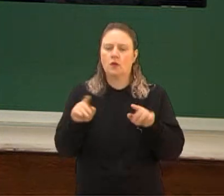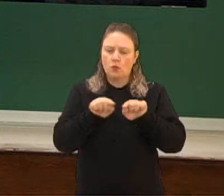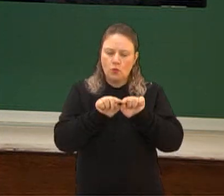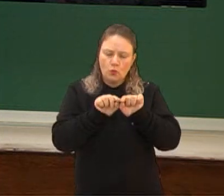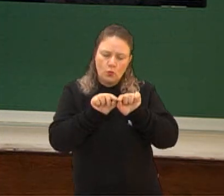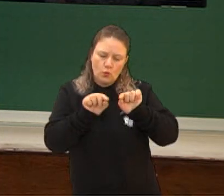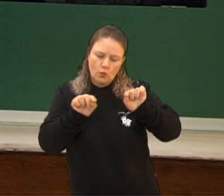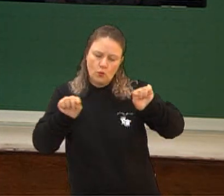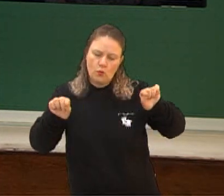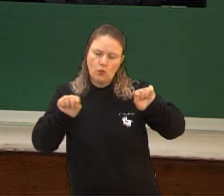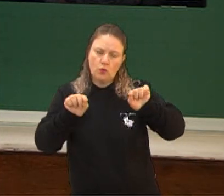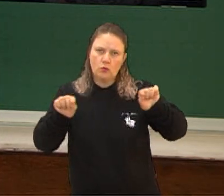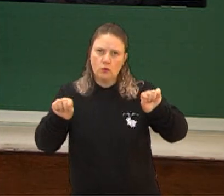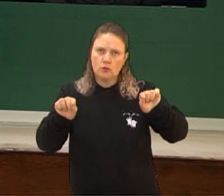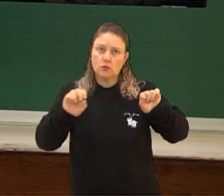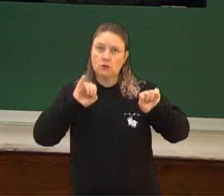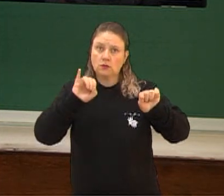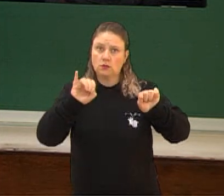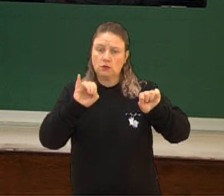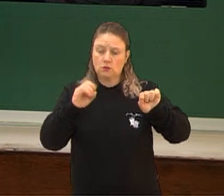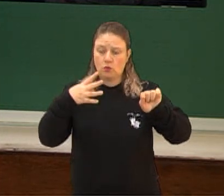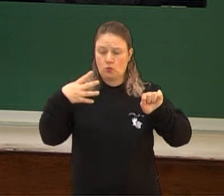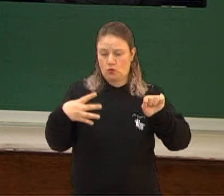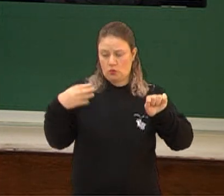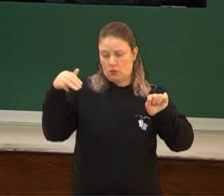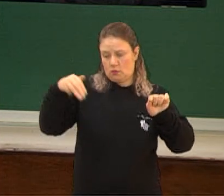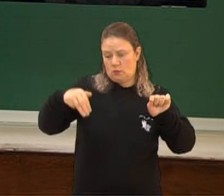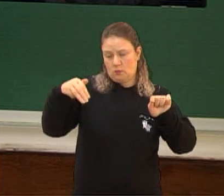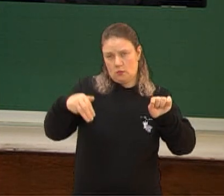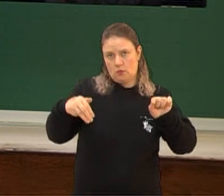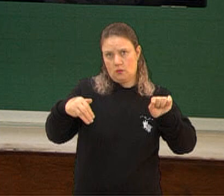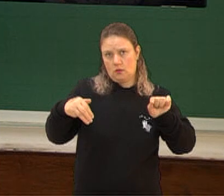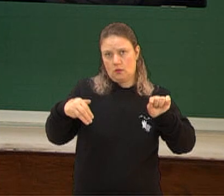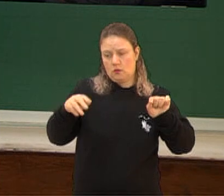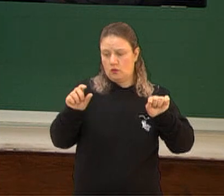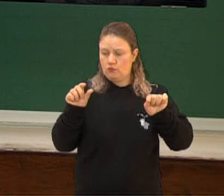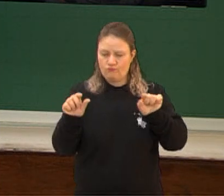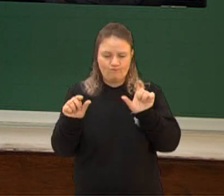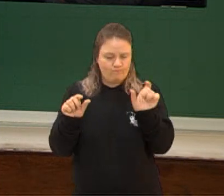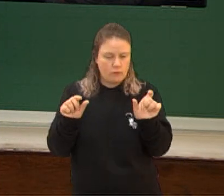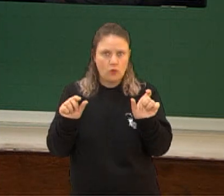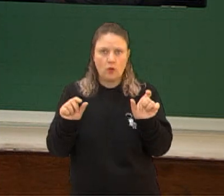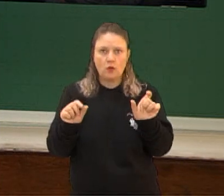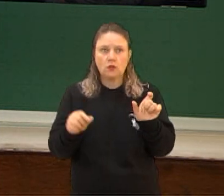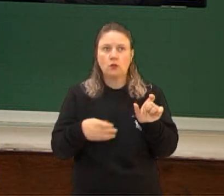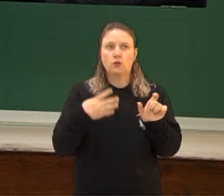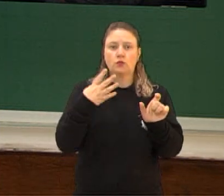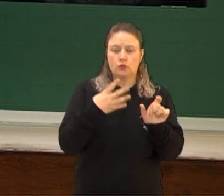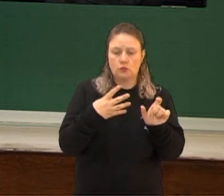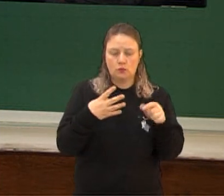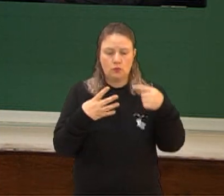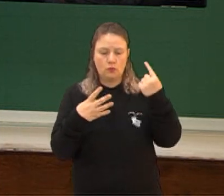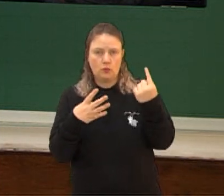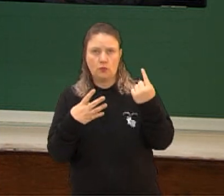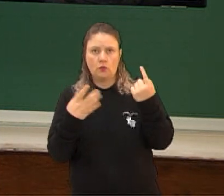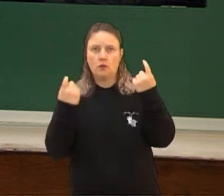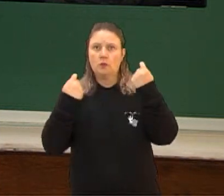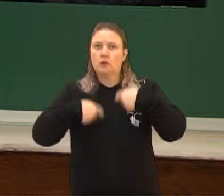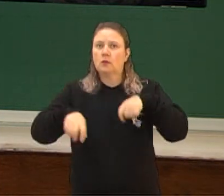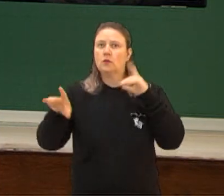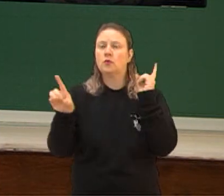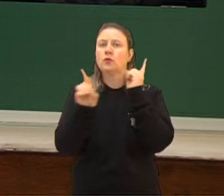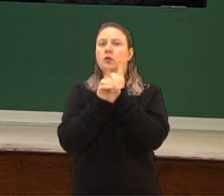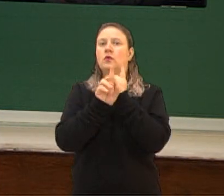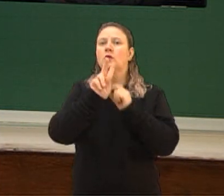embaixo. Percebam, se você projetar os 4 metros, sobra 1 para cada lado, então ele é 2 por 1. Preciso saber quanto é a